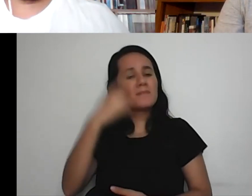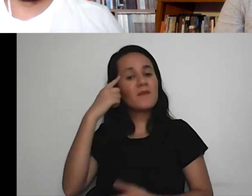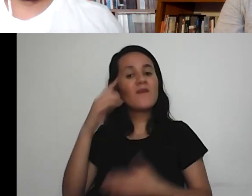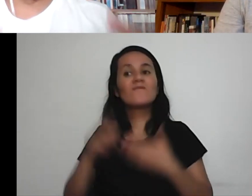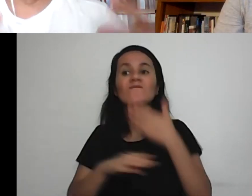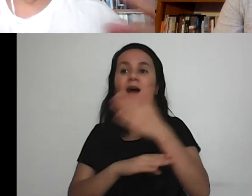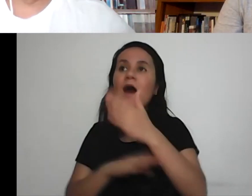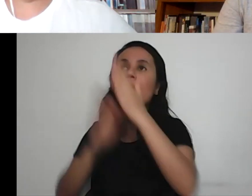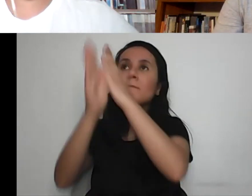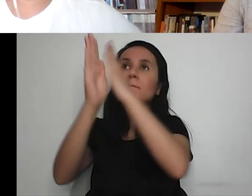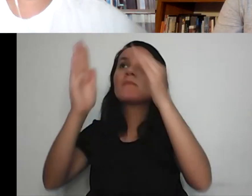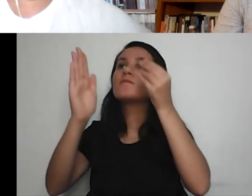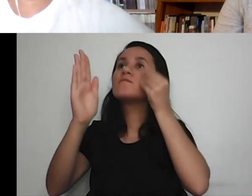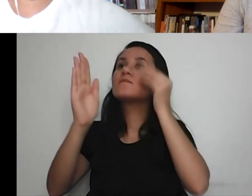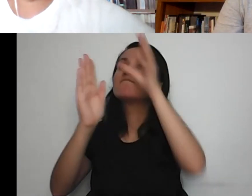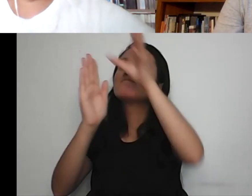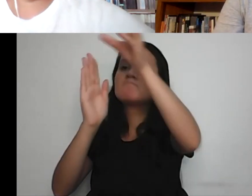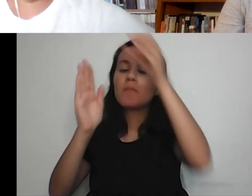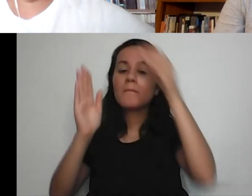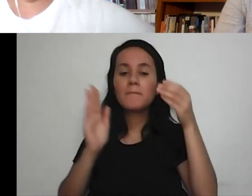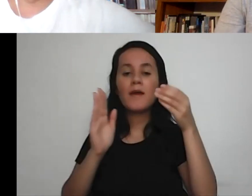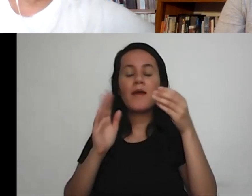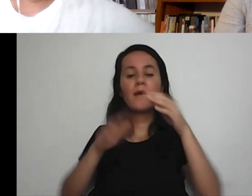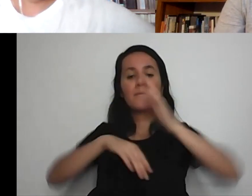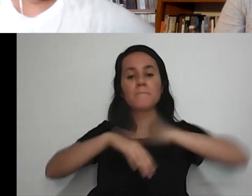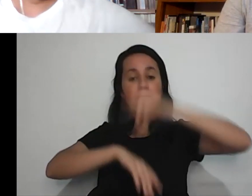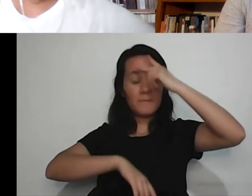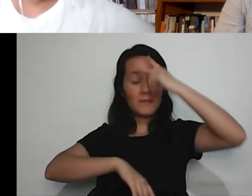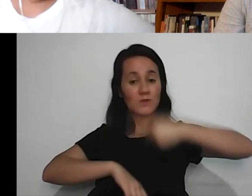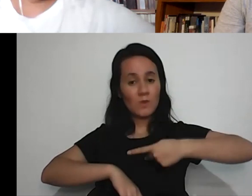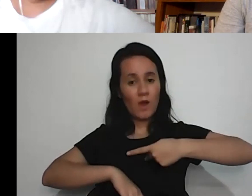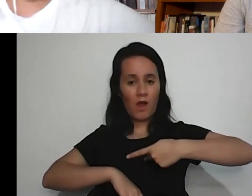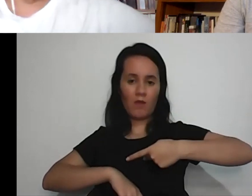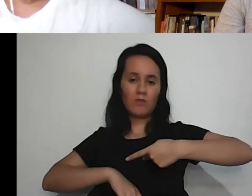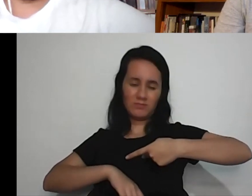estante, né, do público de ir até a estante, de mexer, de